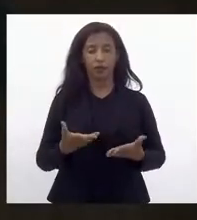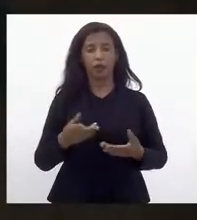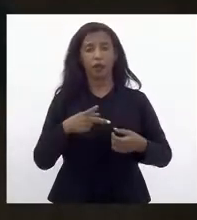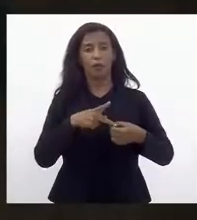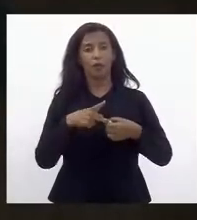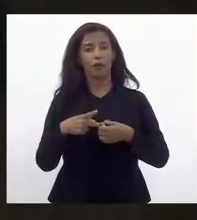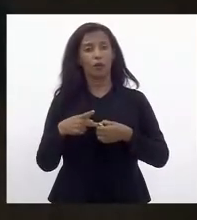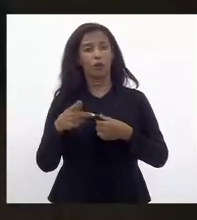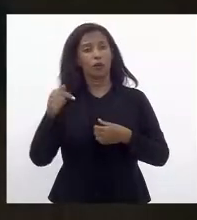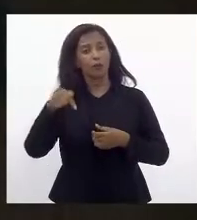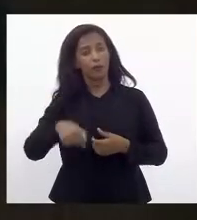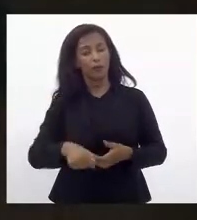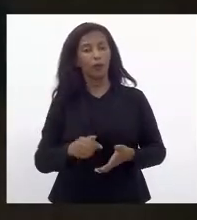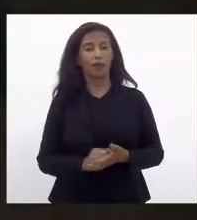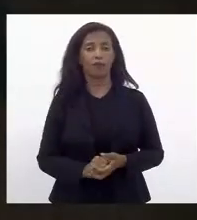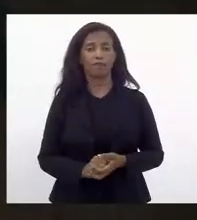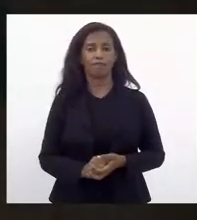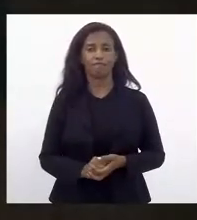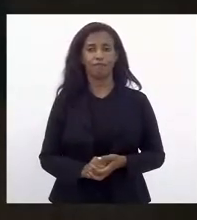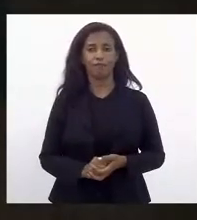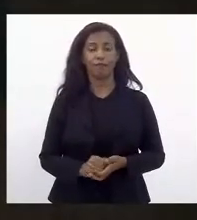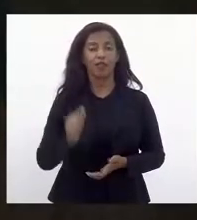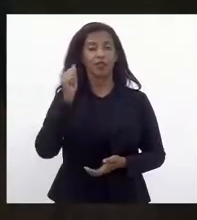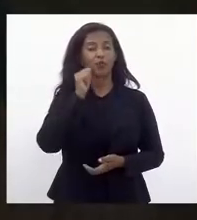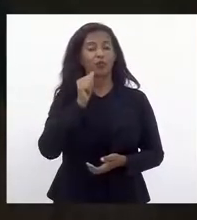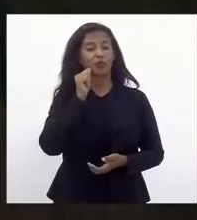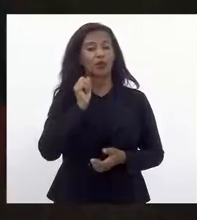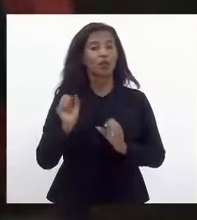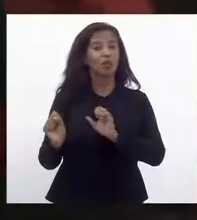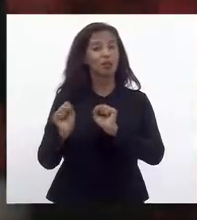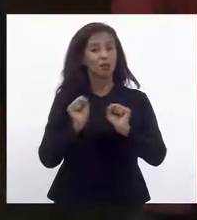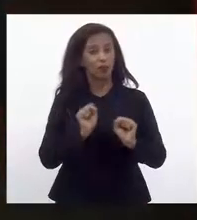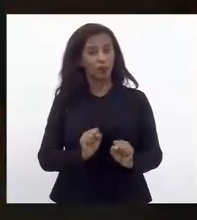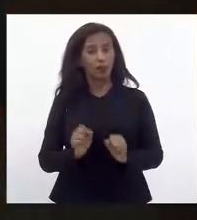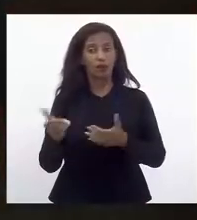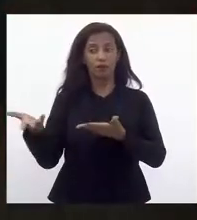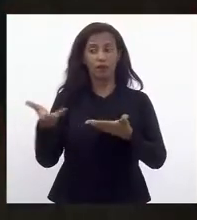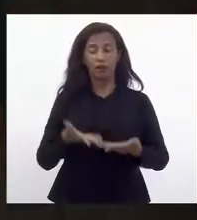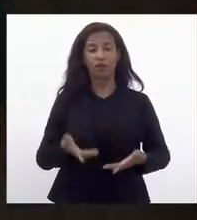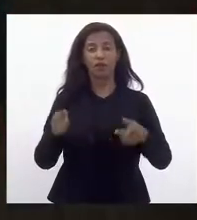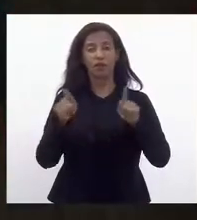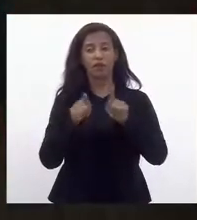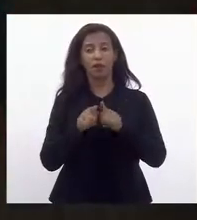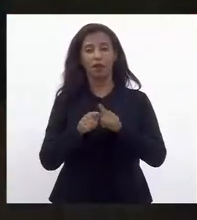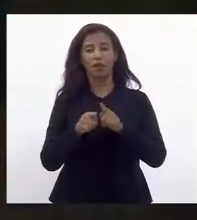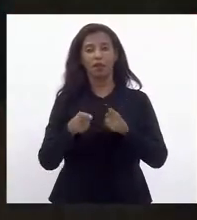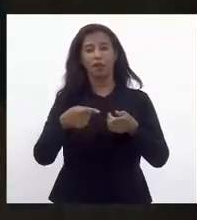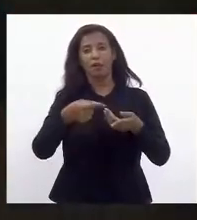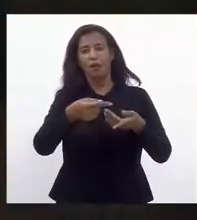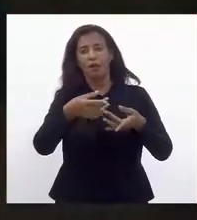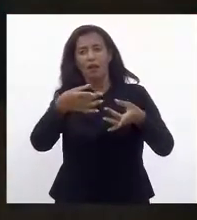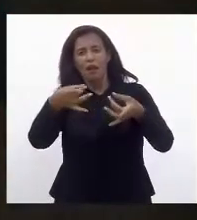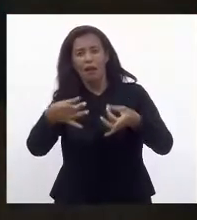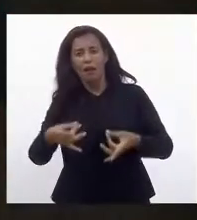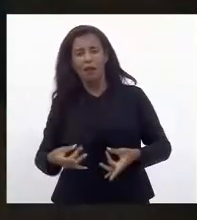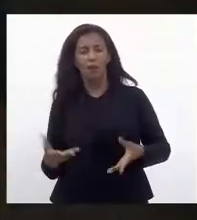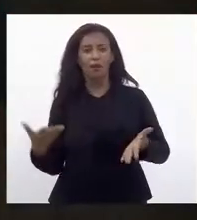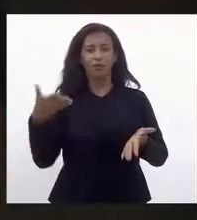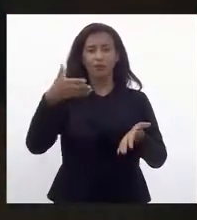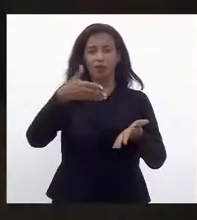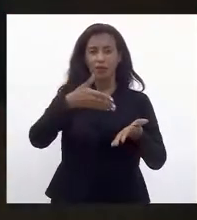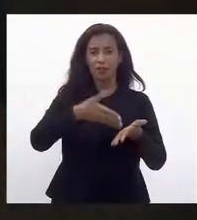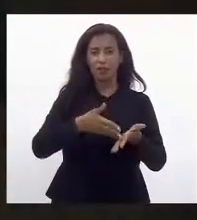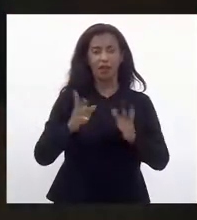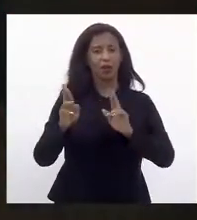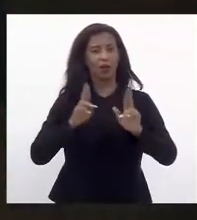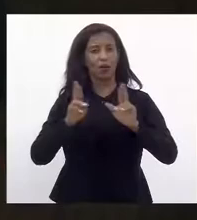Procuradoria para cá, Procuradoria das Mulheres, e podendo trazer elementos centrais sobre o atendimento com relação